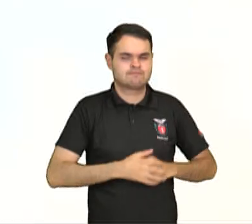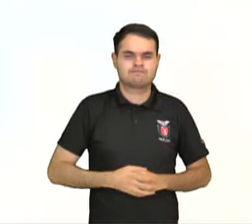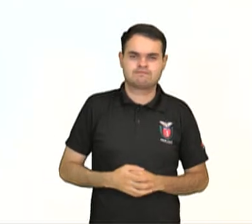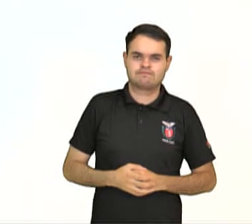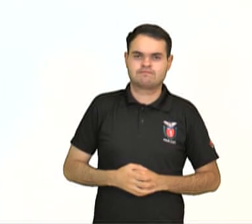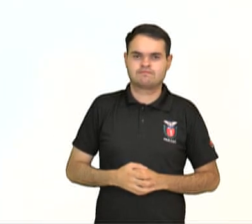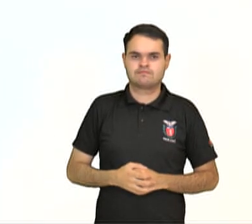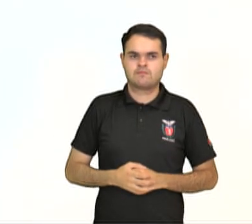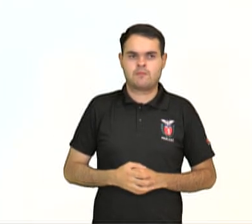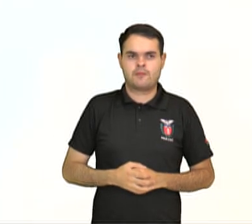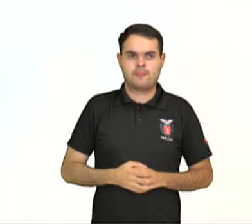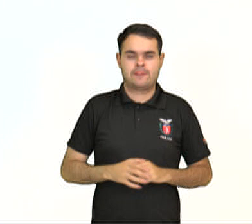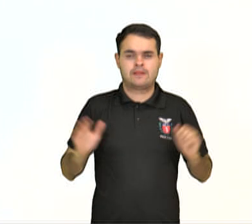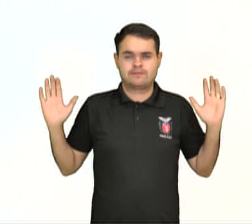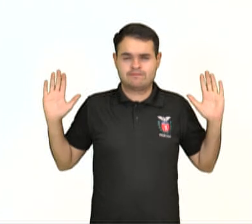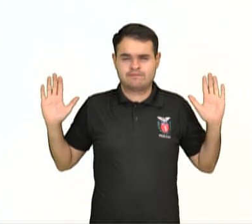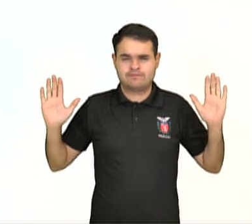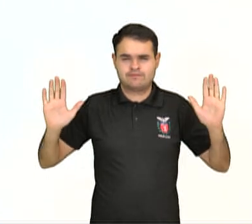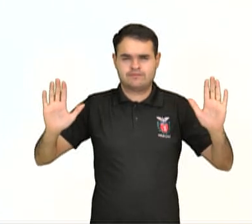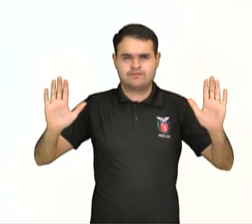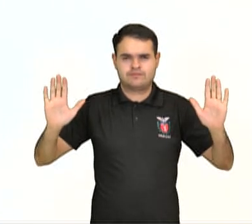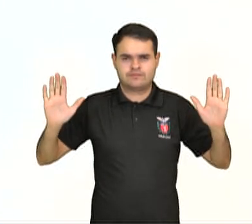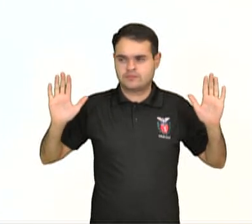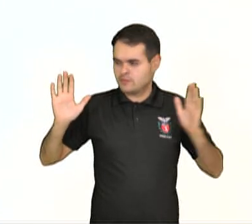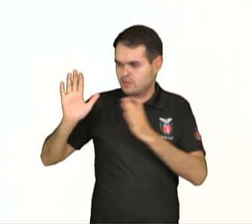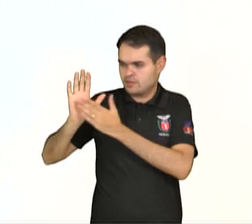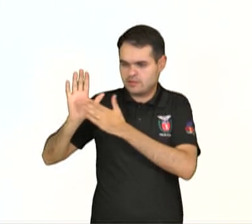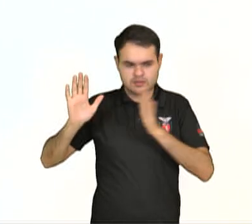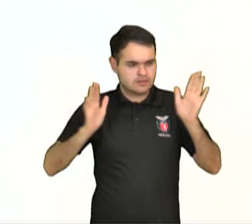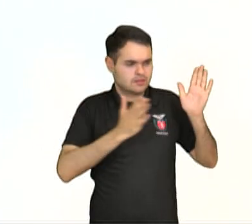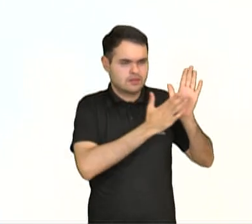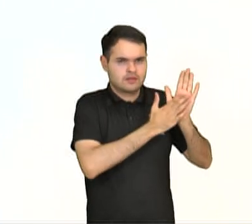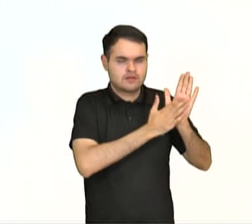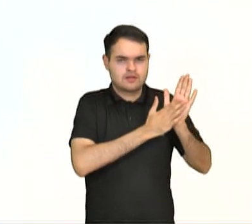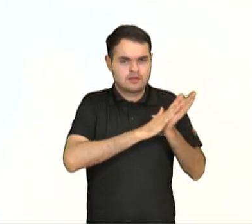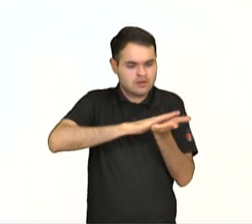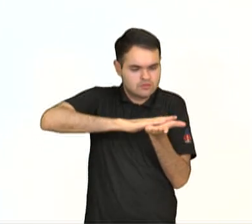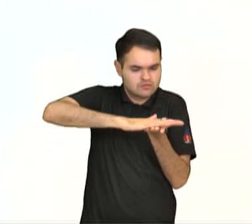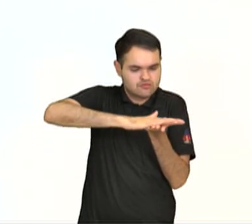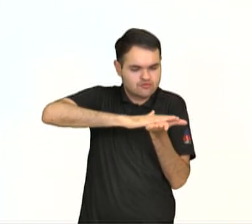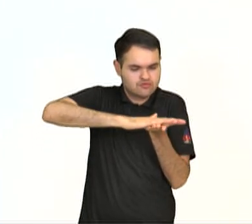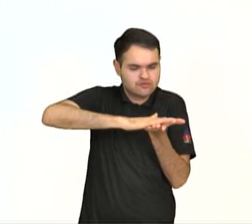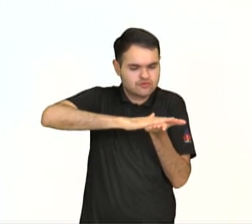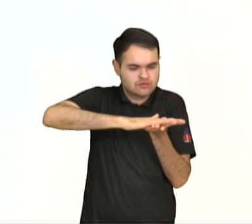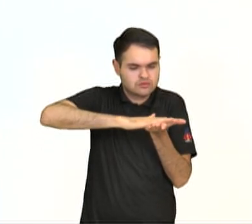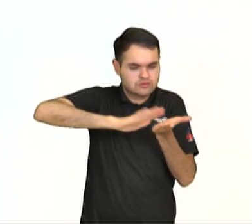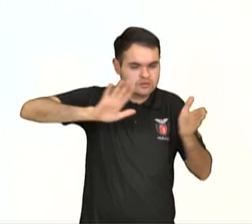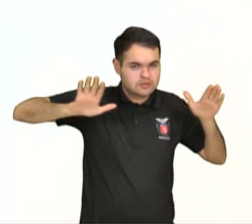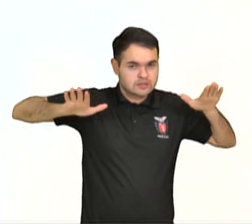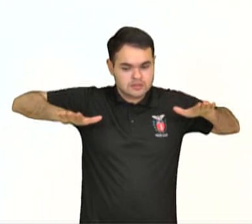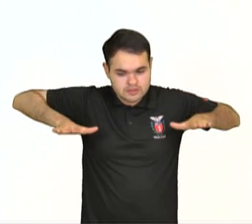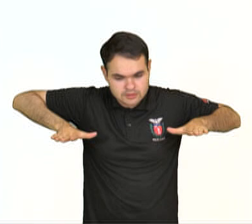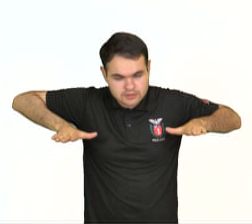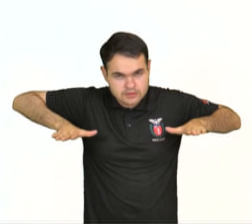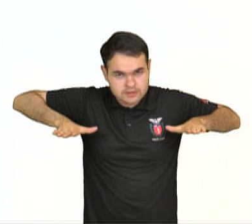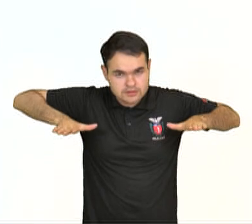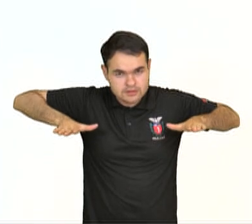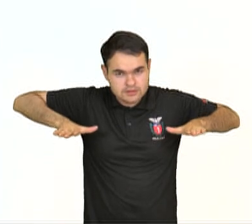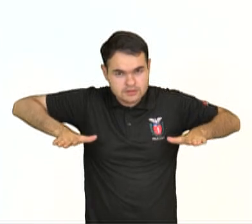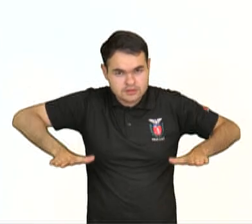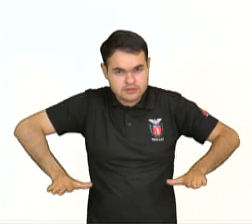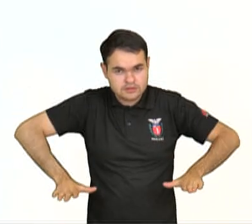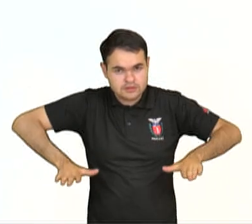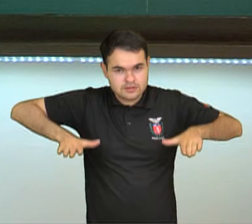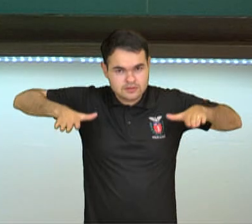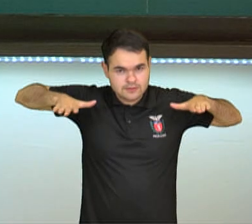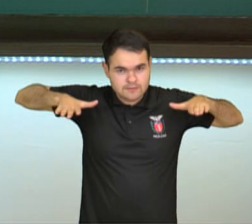bom? Então a flexão, apoia as mãos no chão com os braços afastados na largura entre os ombros,